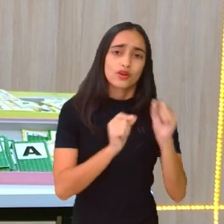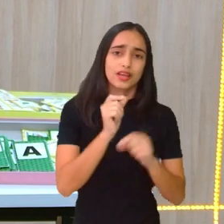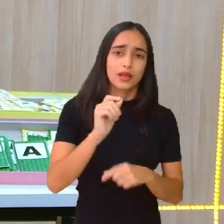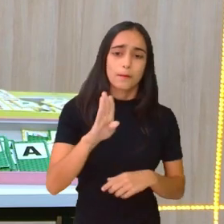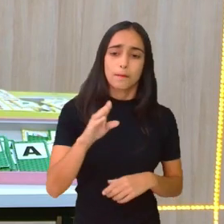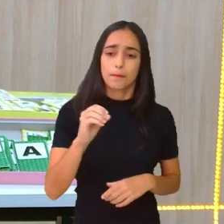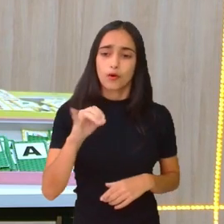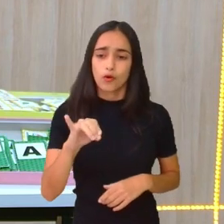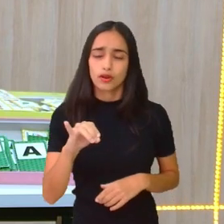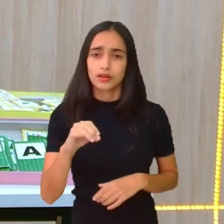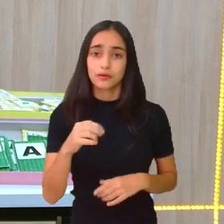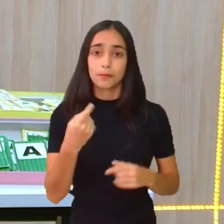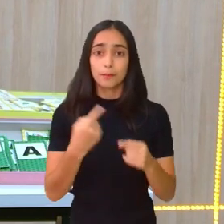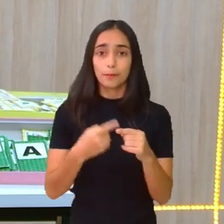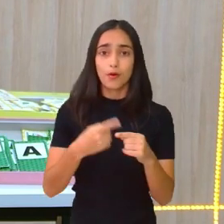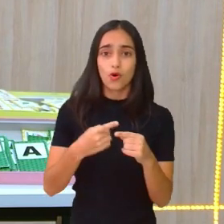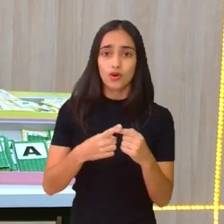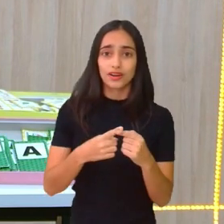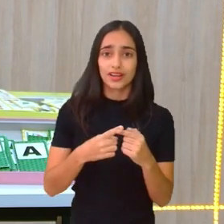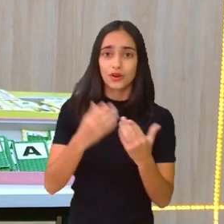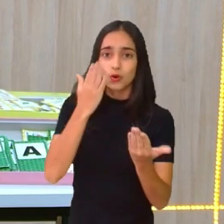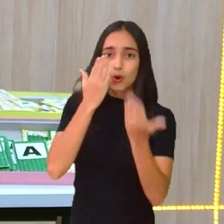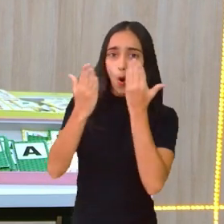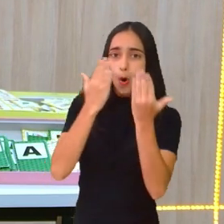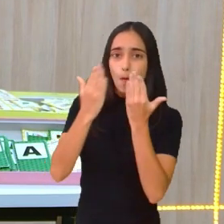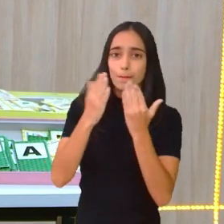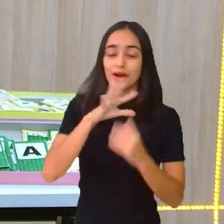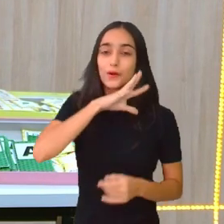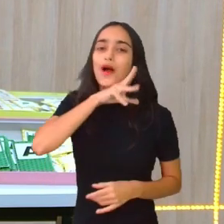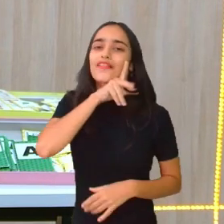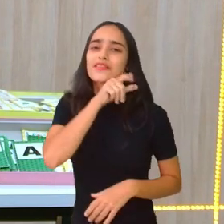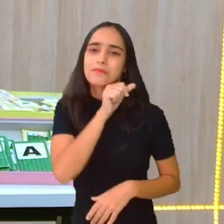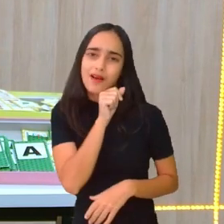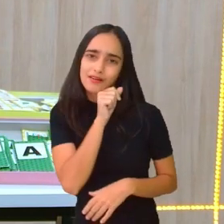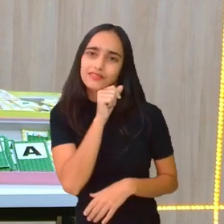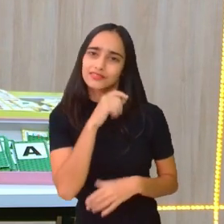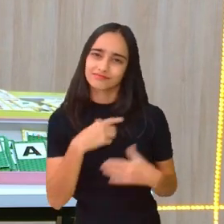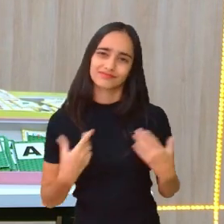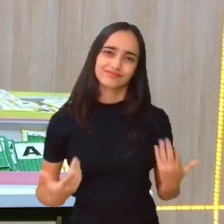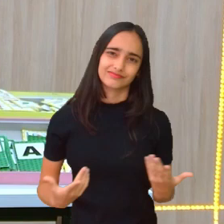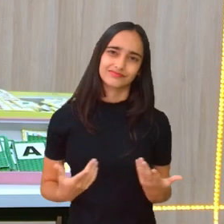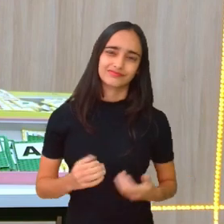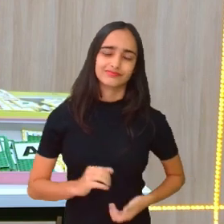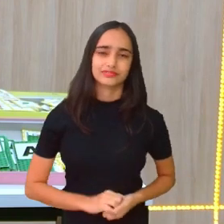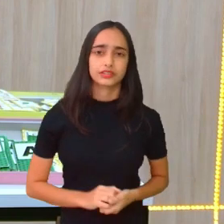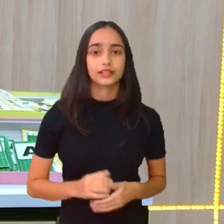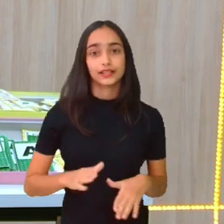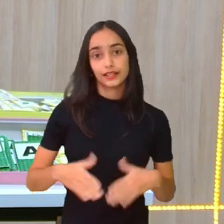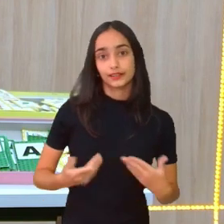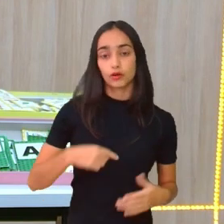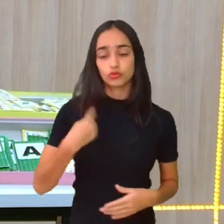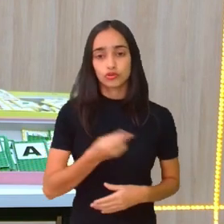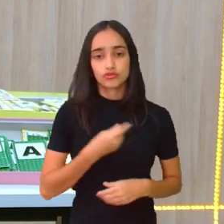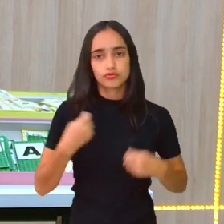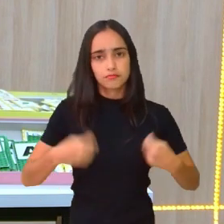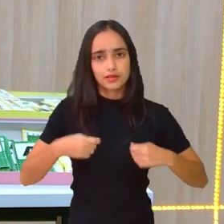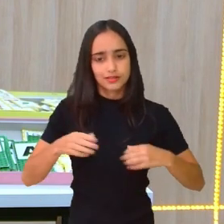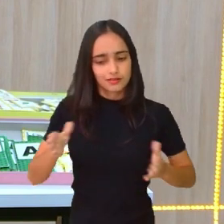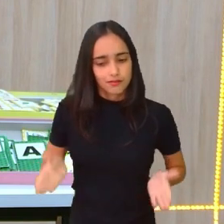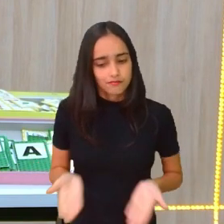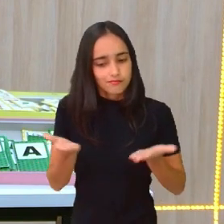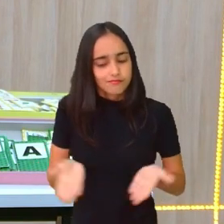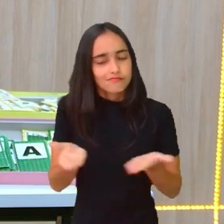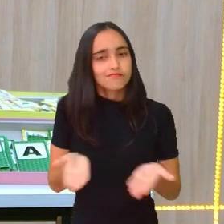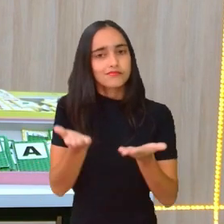o animal boi, né? Então, a gente precisa dar estímulo, dar oportunidade para que esse estudante supere esse